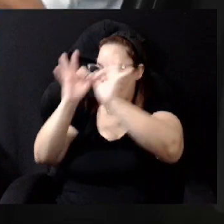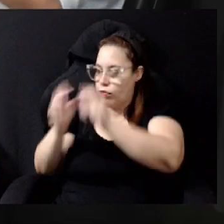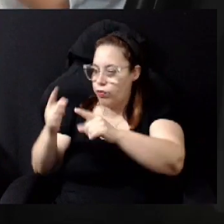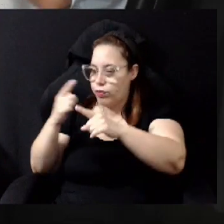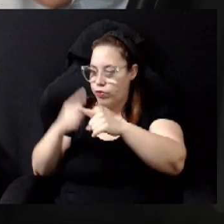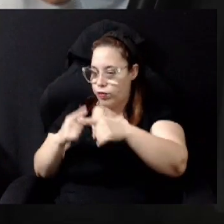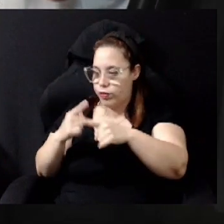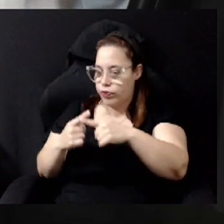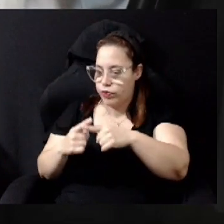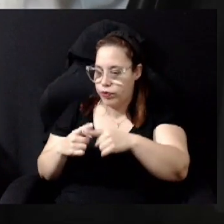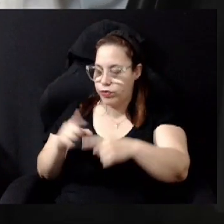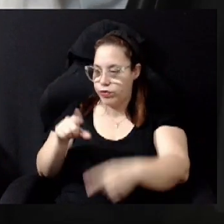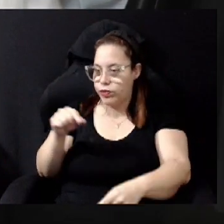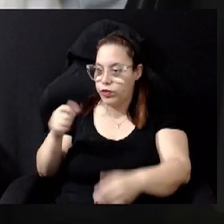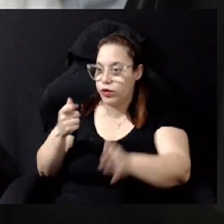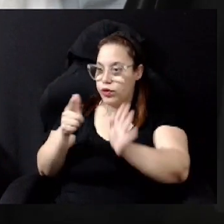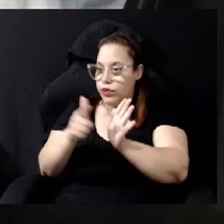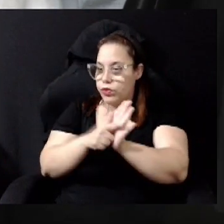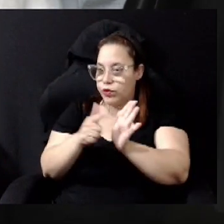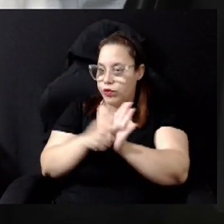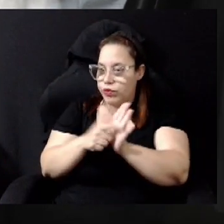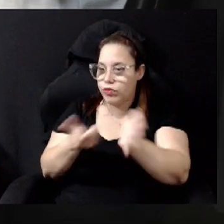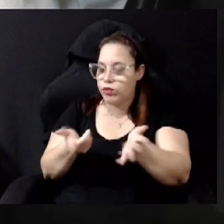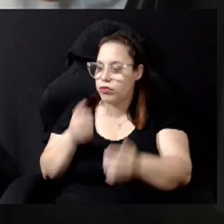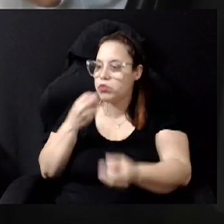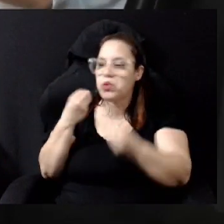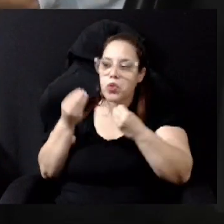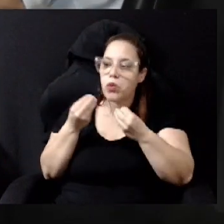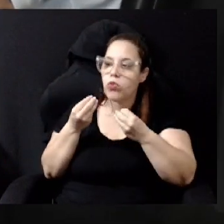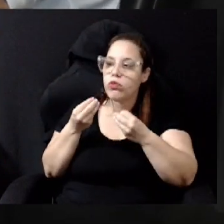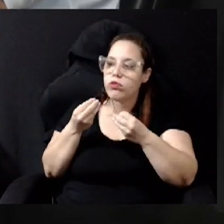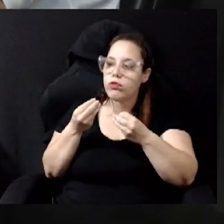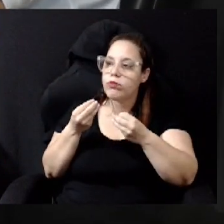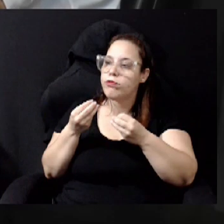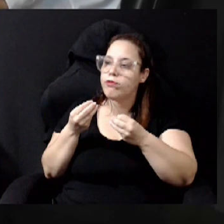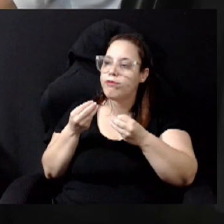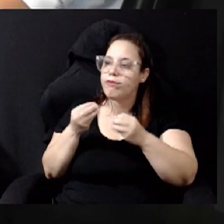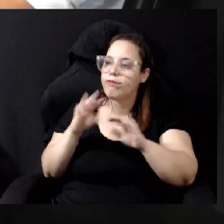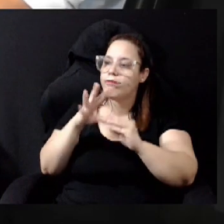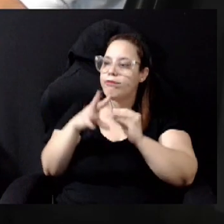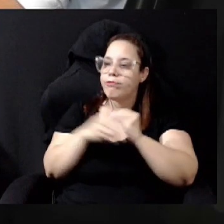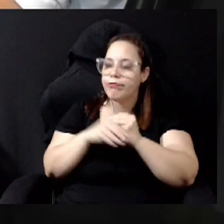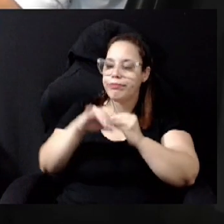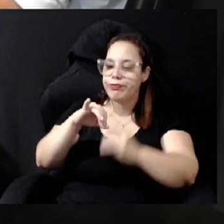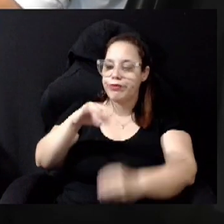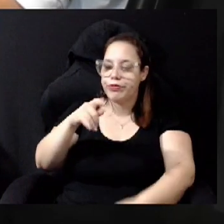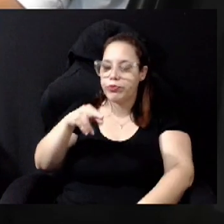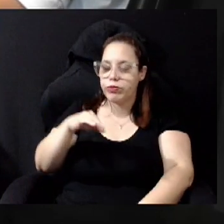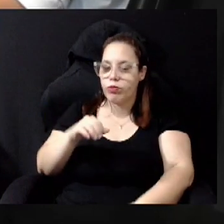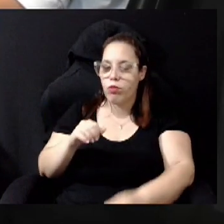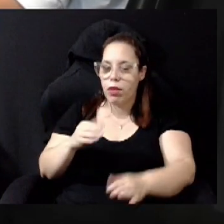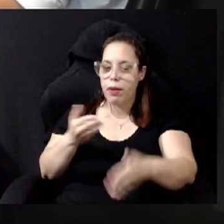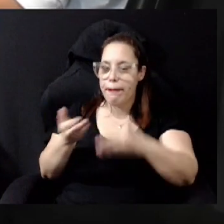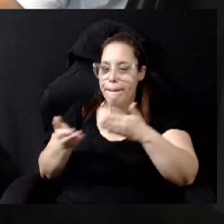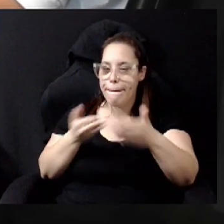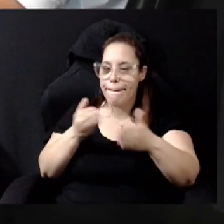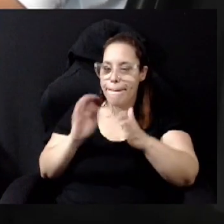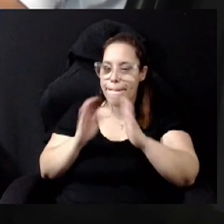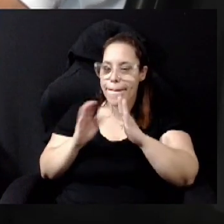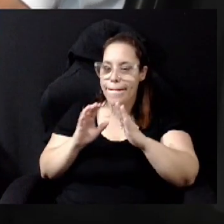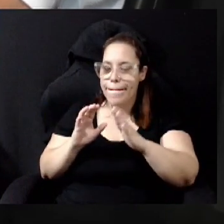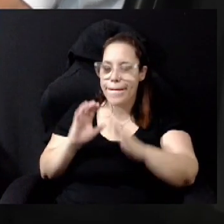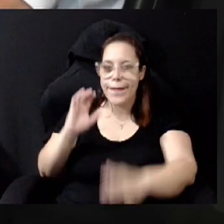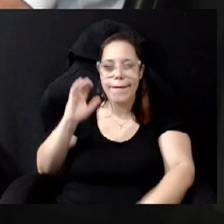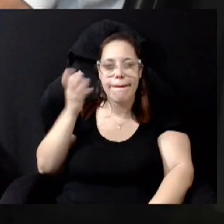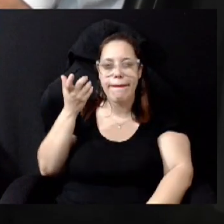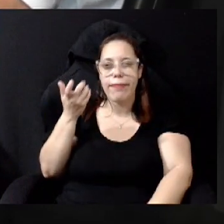não saiu do papel. Como que funciona isso? Por exemplo, a emenda impositiva ela tem um prazo para ela acontecer, e se ela não acontecer, o